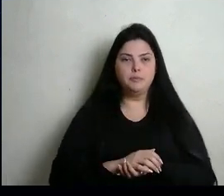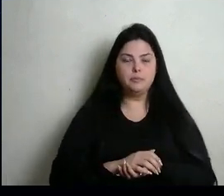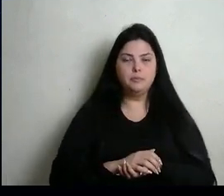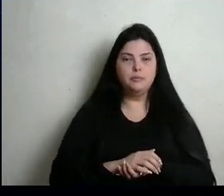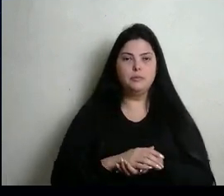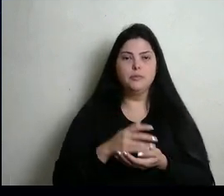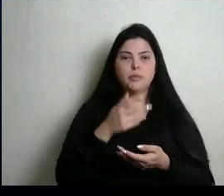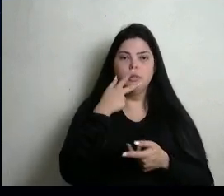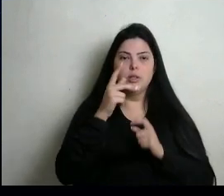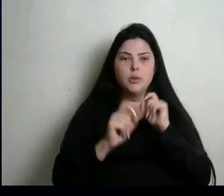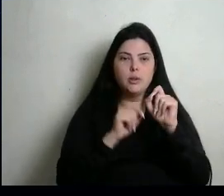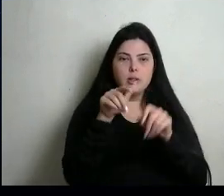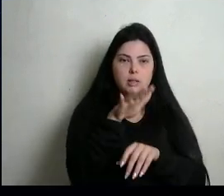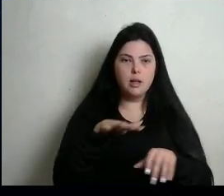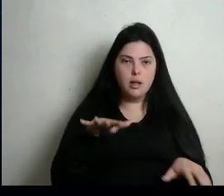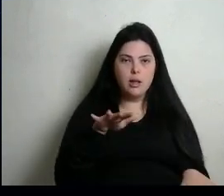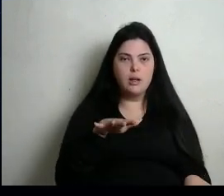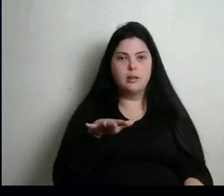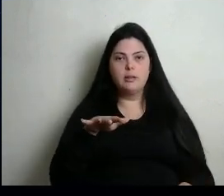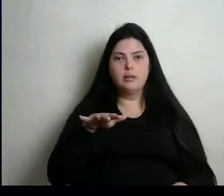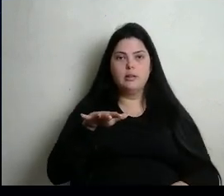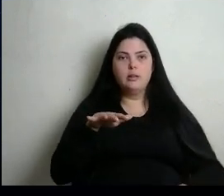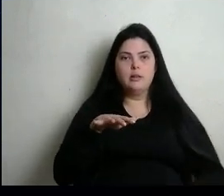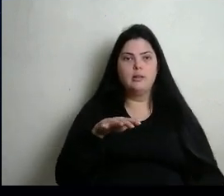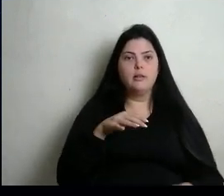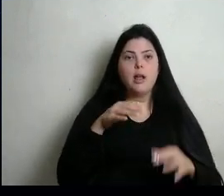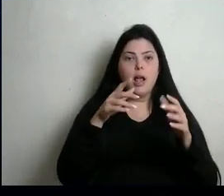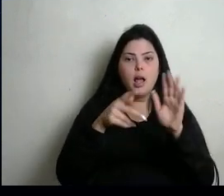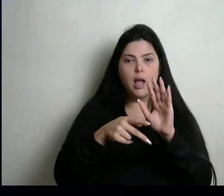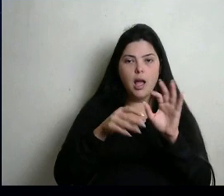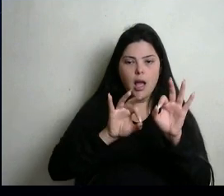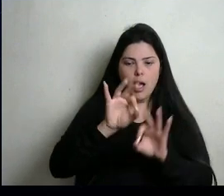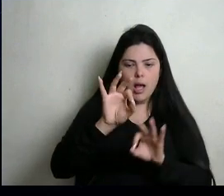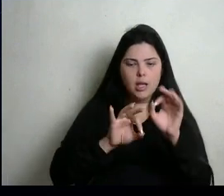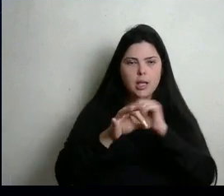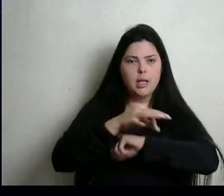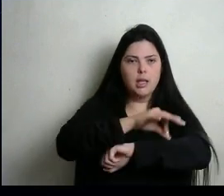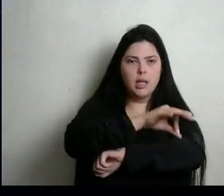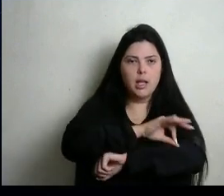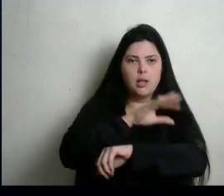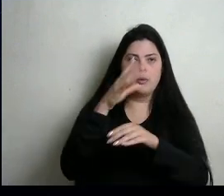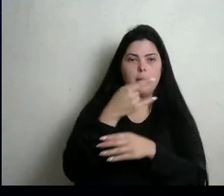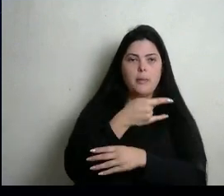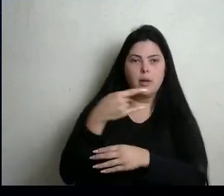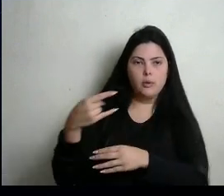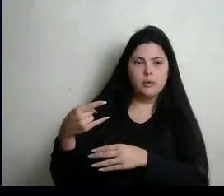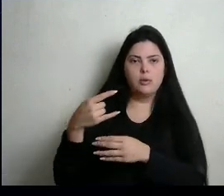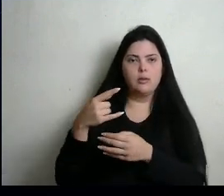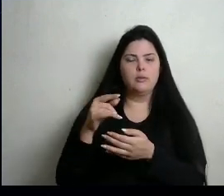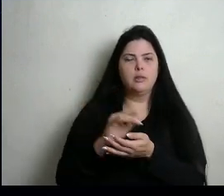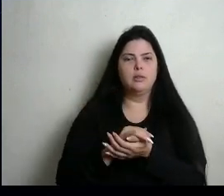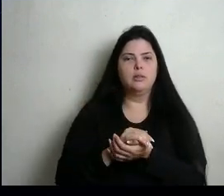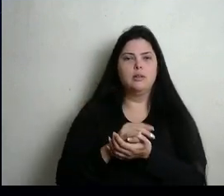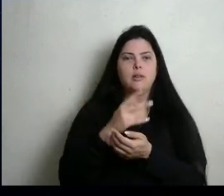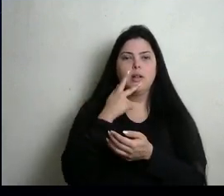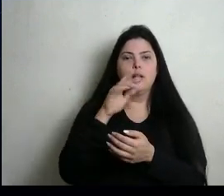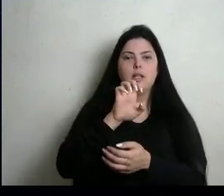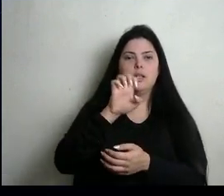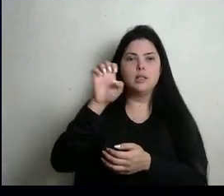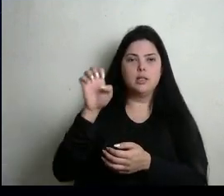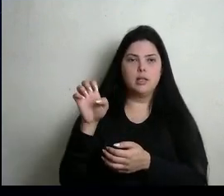pouquinho para essa área, quando a gente fala de arquitetos dentro da Microsoft hoje, a gente tem do lado esquerdo aqui